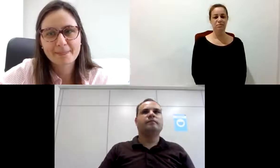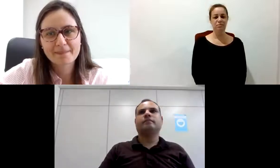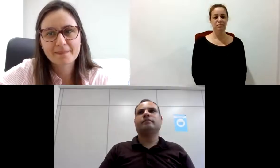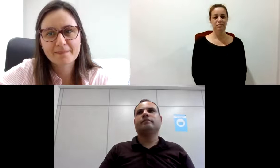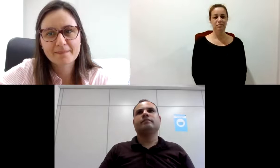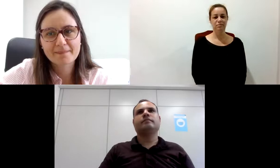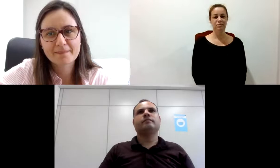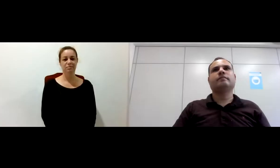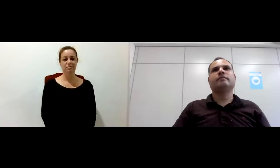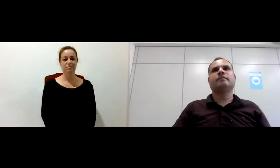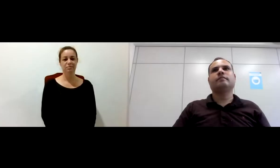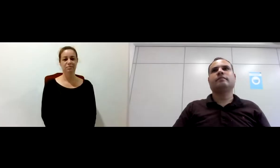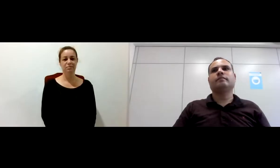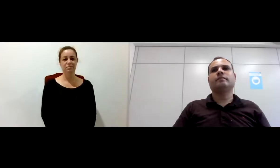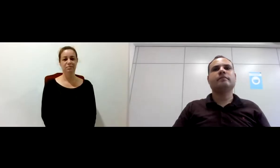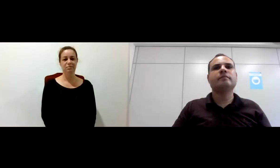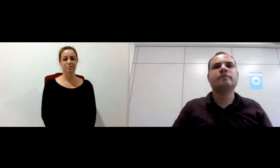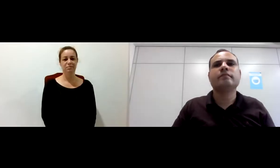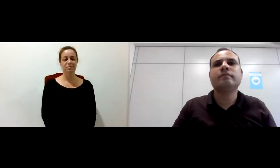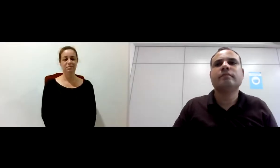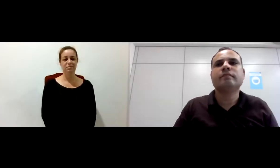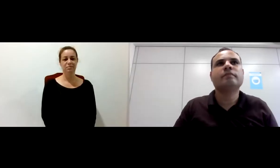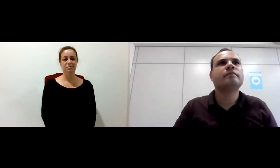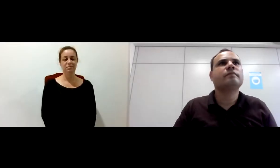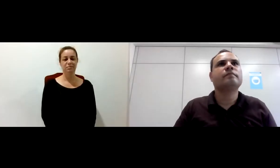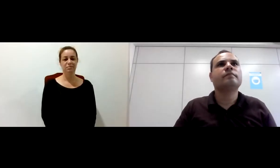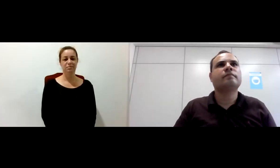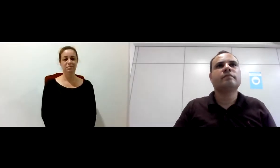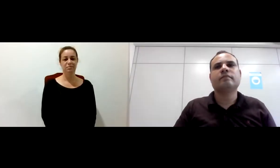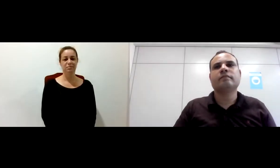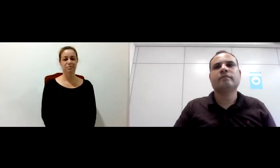Agradecer as minhas.